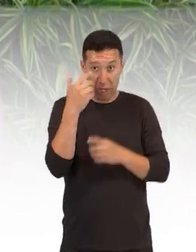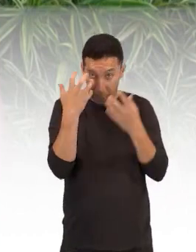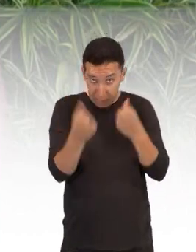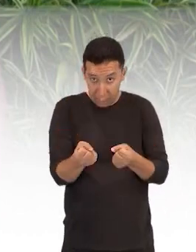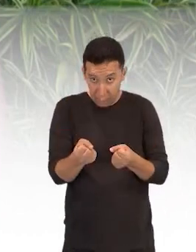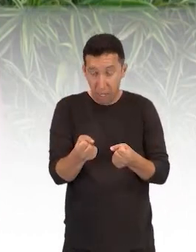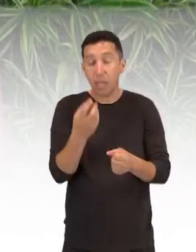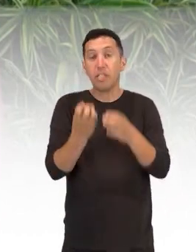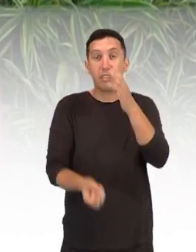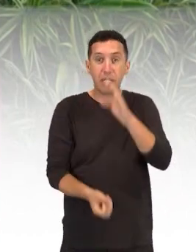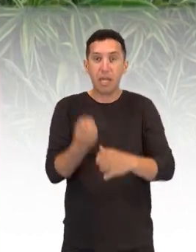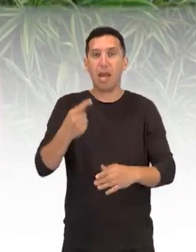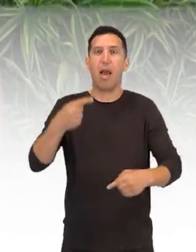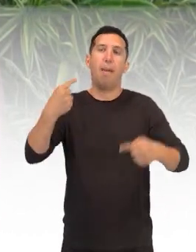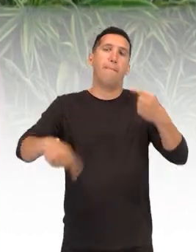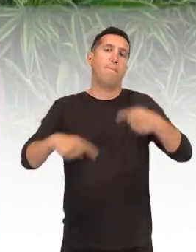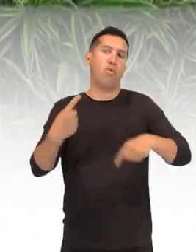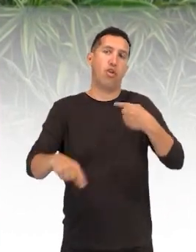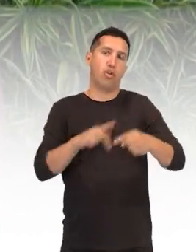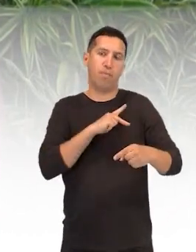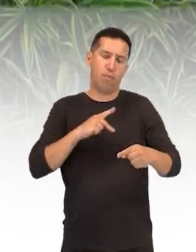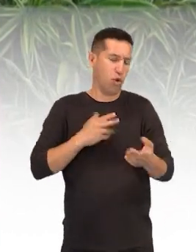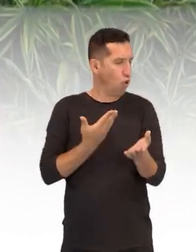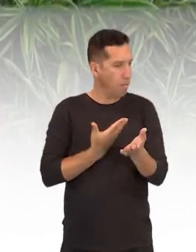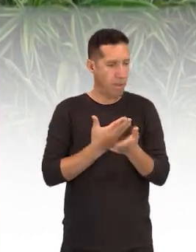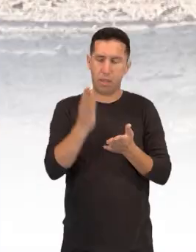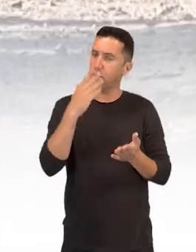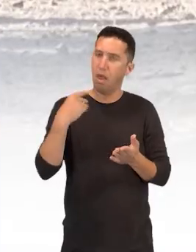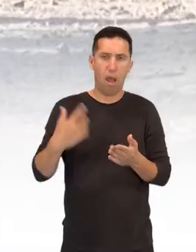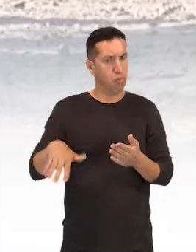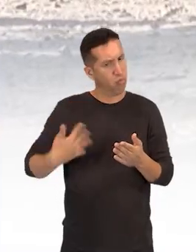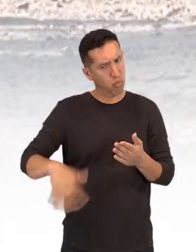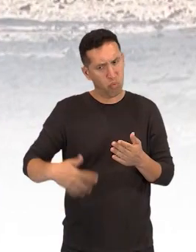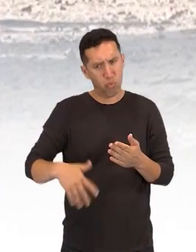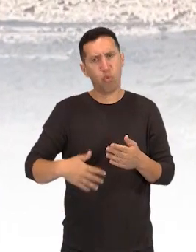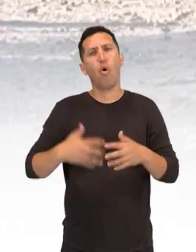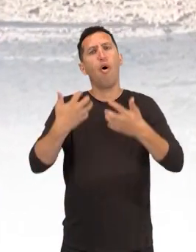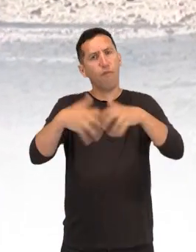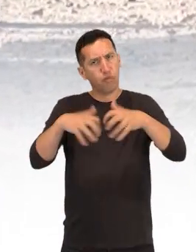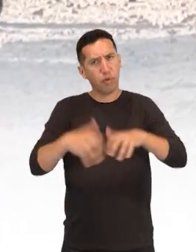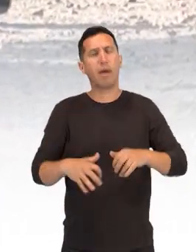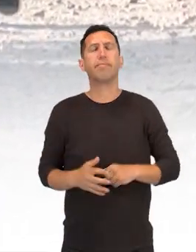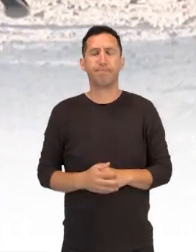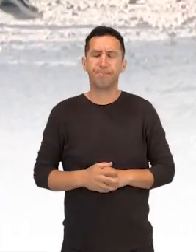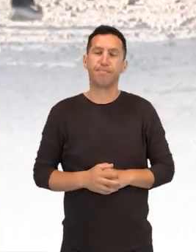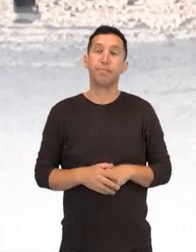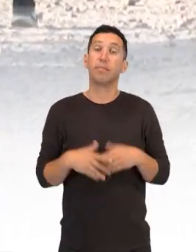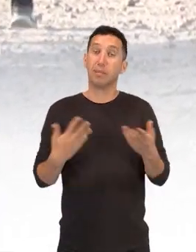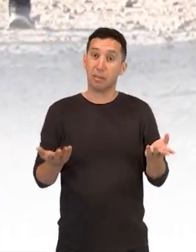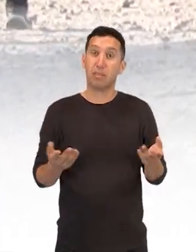em acatando, formular essa política pública e começar a sua execução. E como o problema não é restrito a